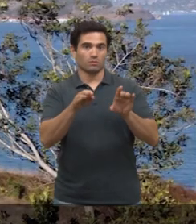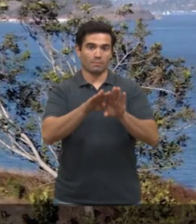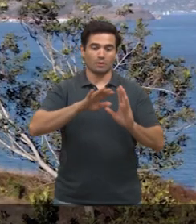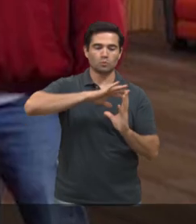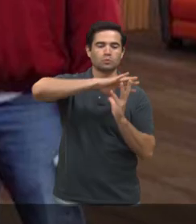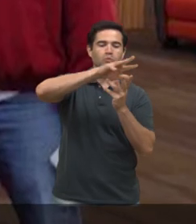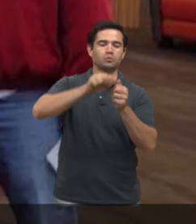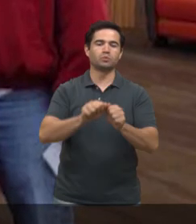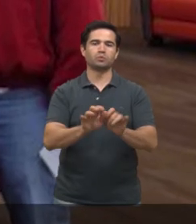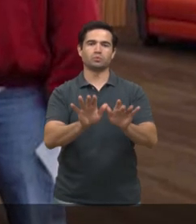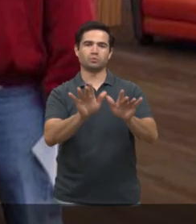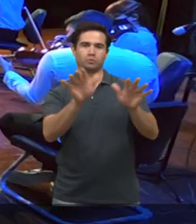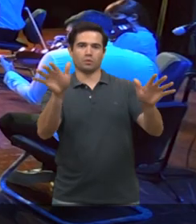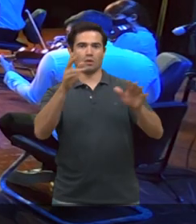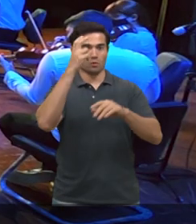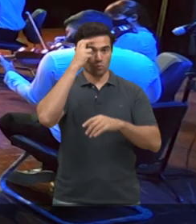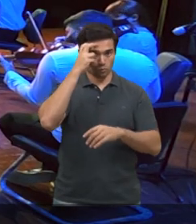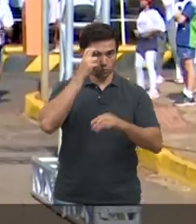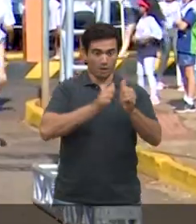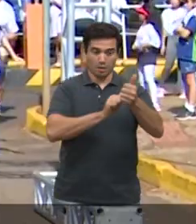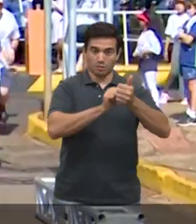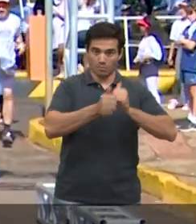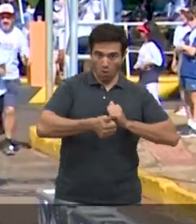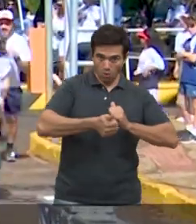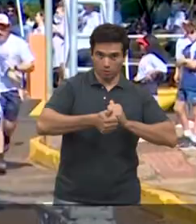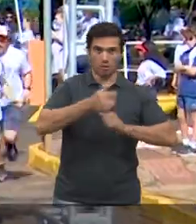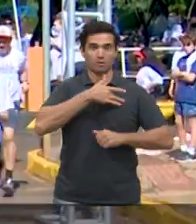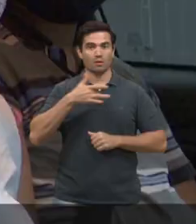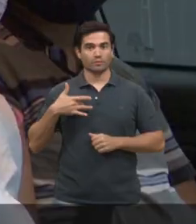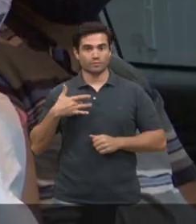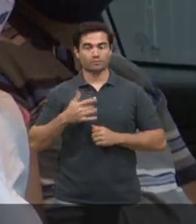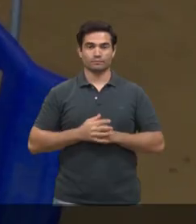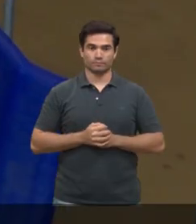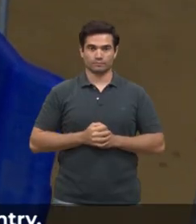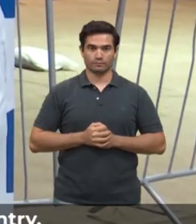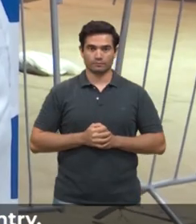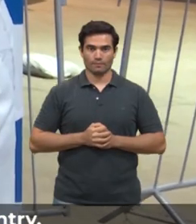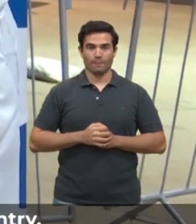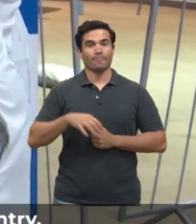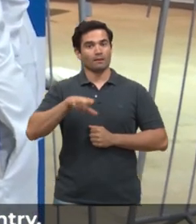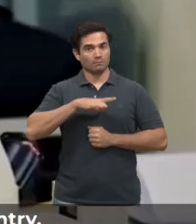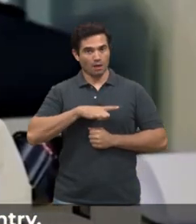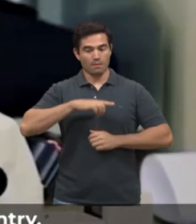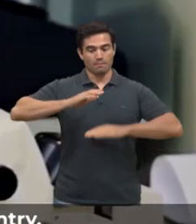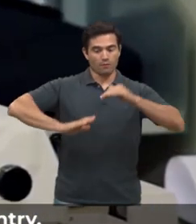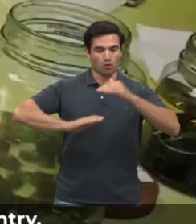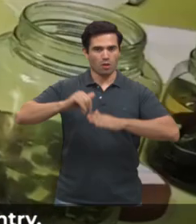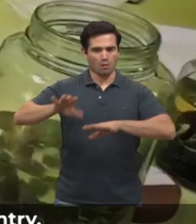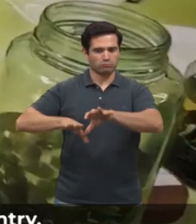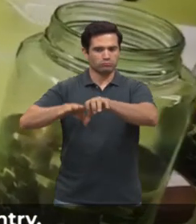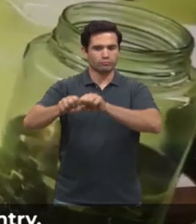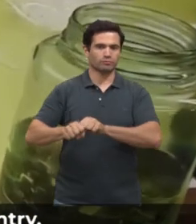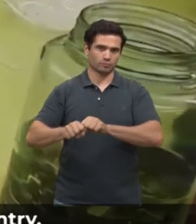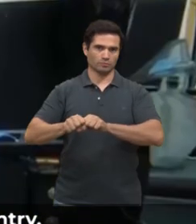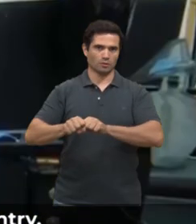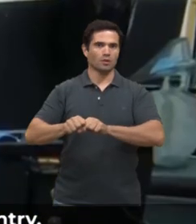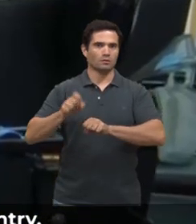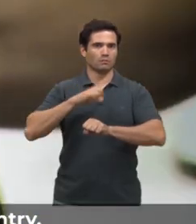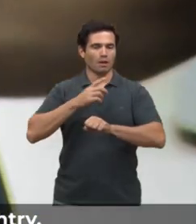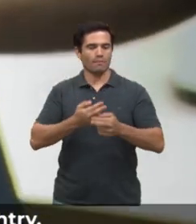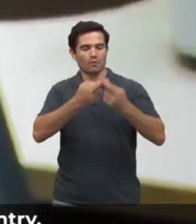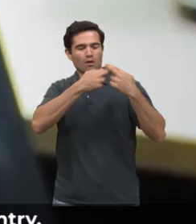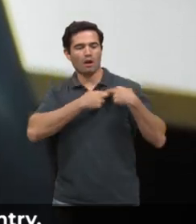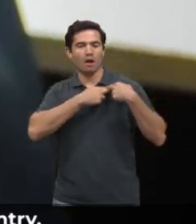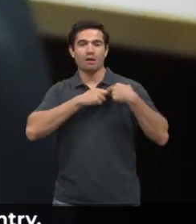extensão, internacionalização, cultura, esporte e saúde. Formamos profissionais engajados com